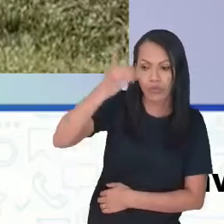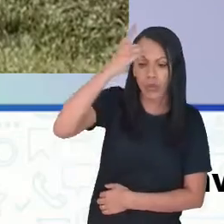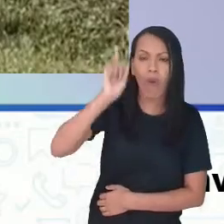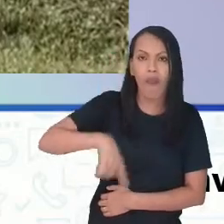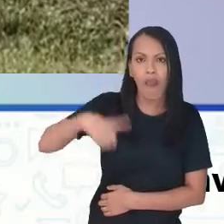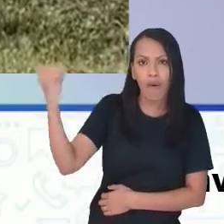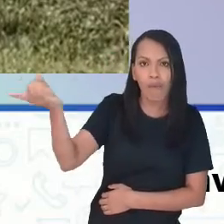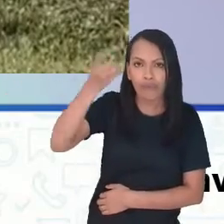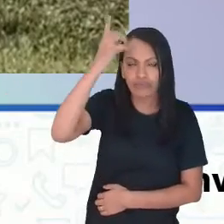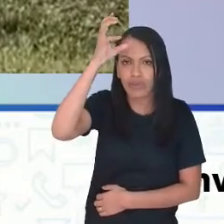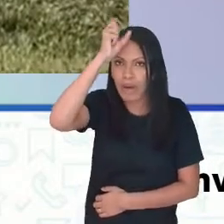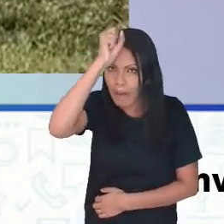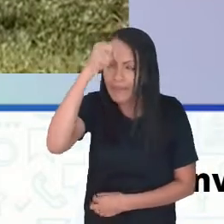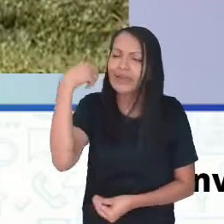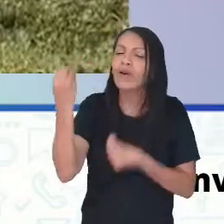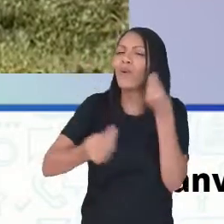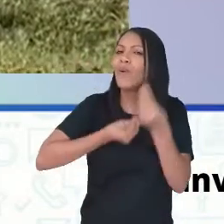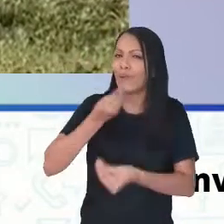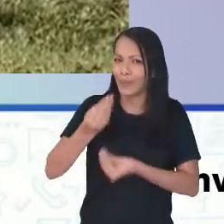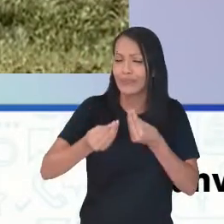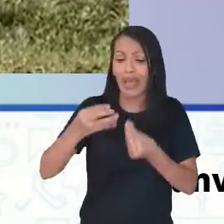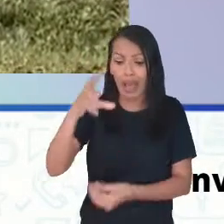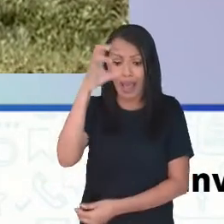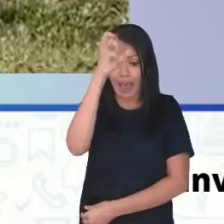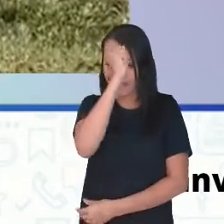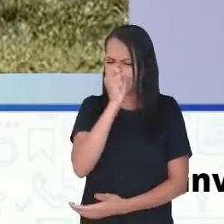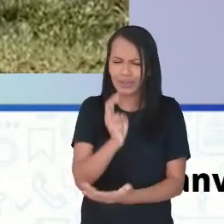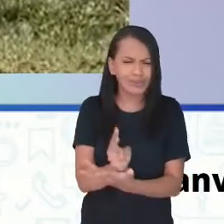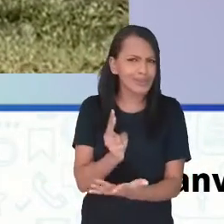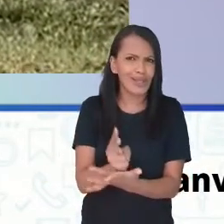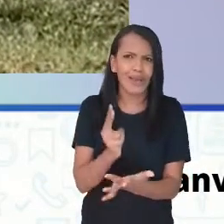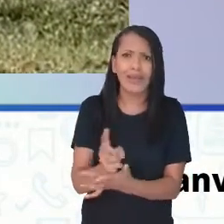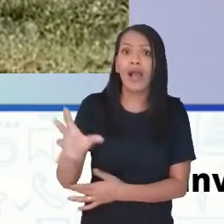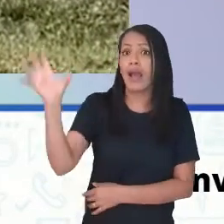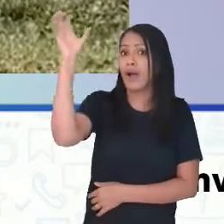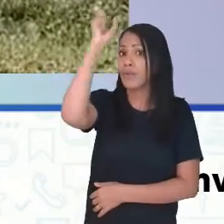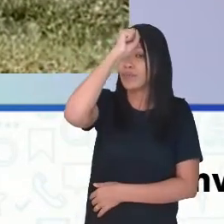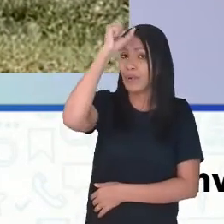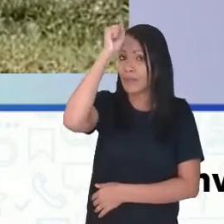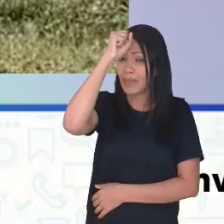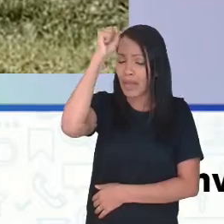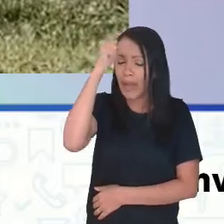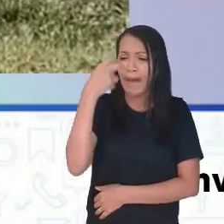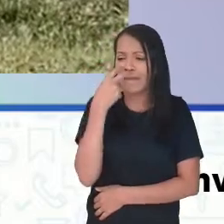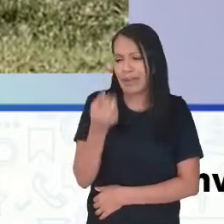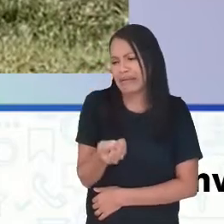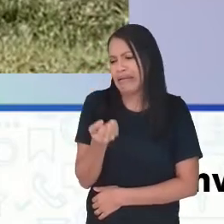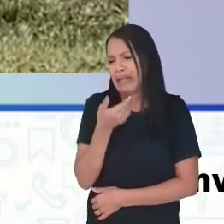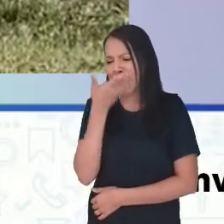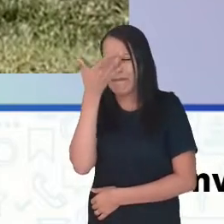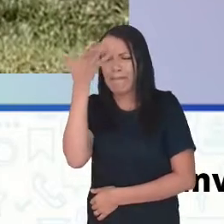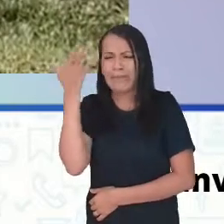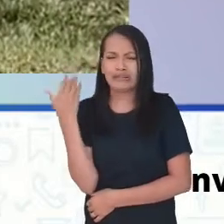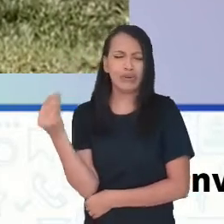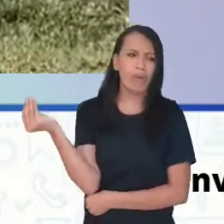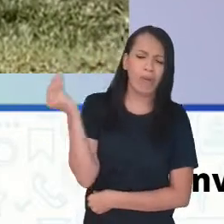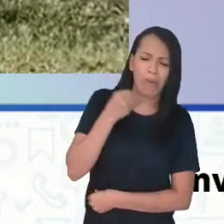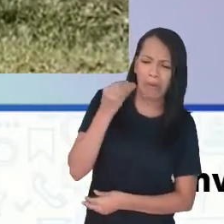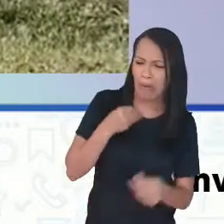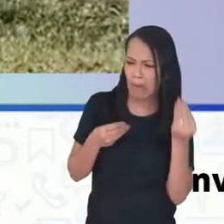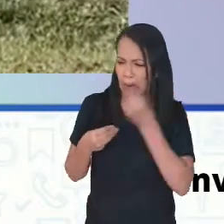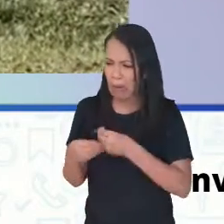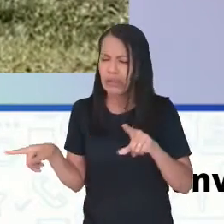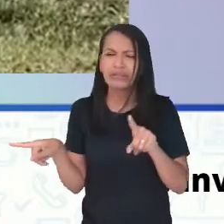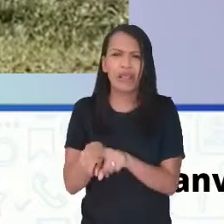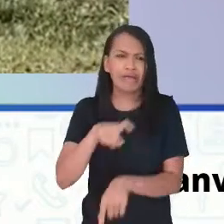vai aprender com a maldade. Aprender é saber desviar das pedras da ingratidão, do buraco da